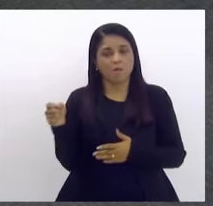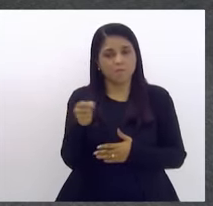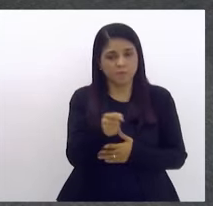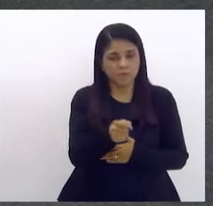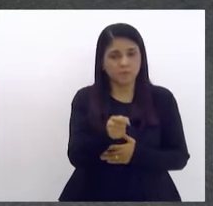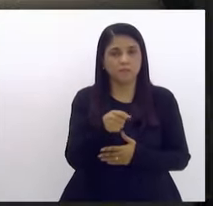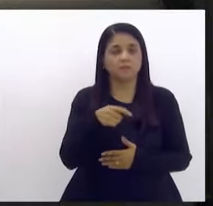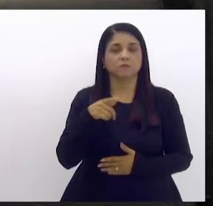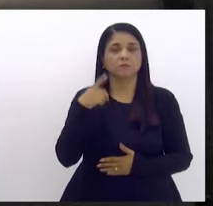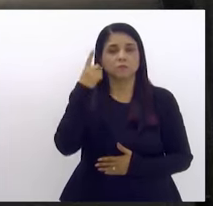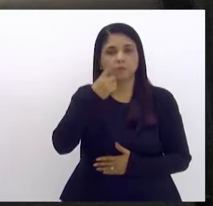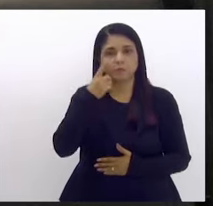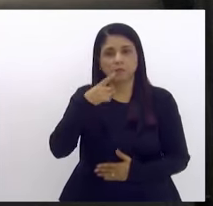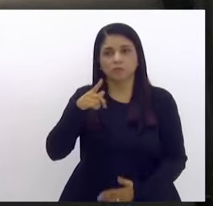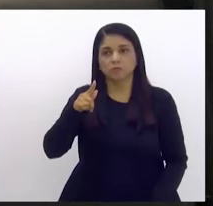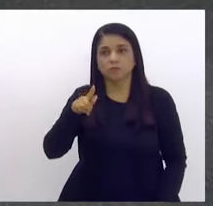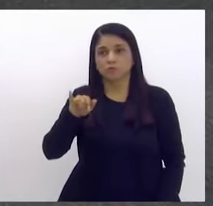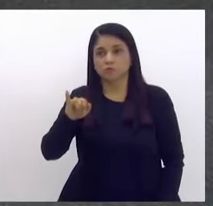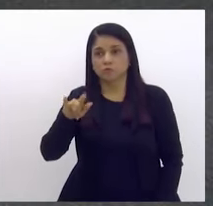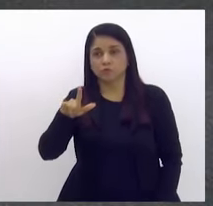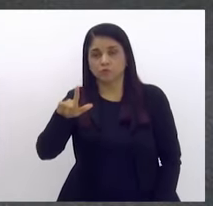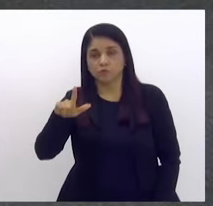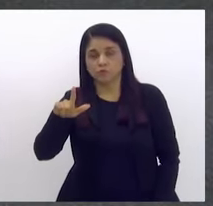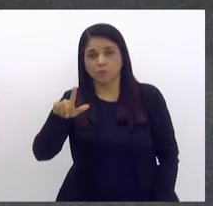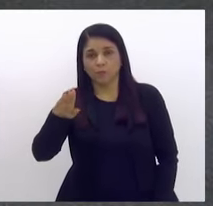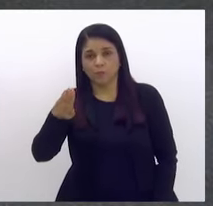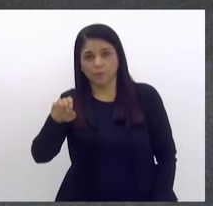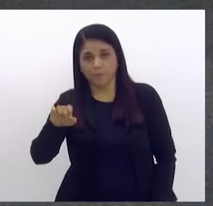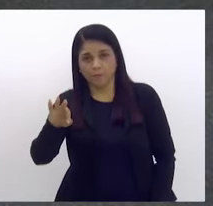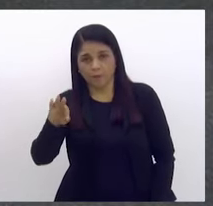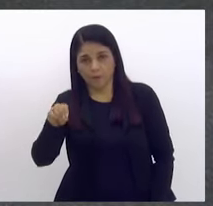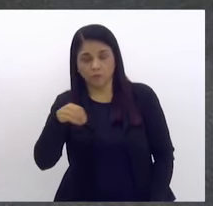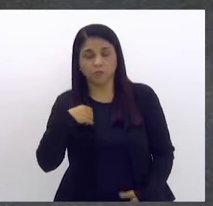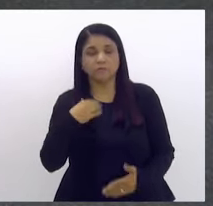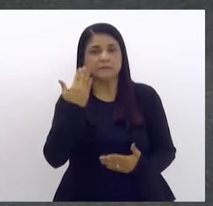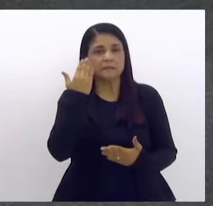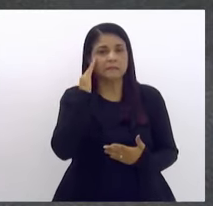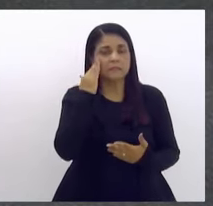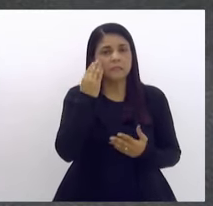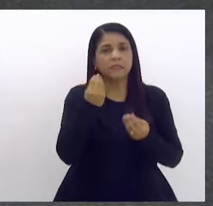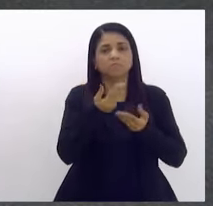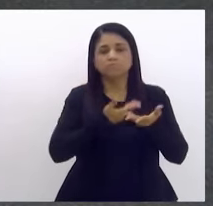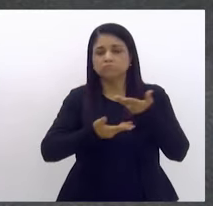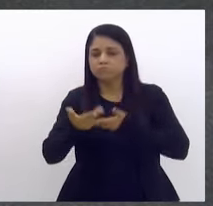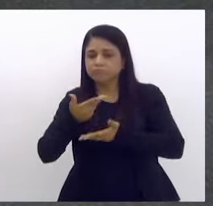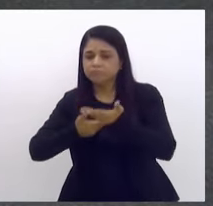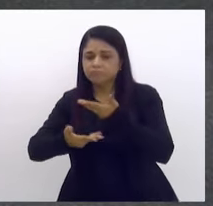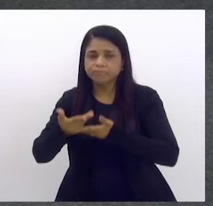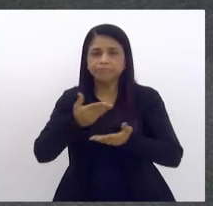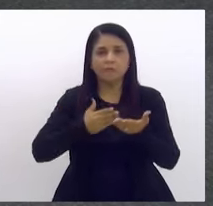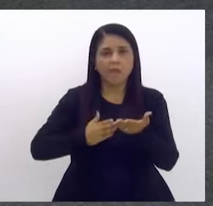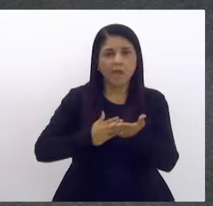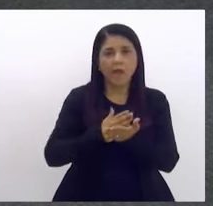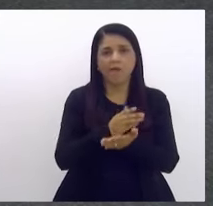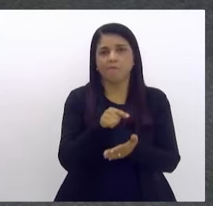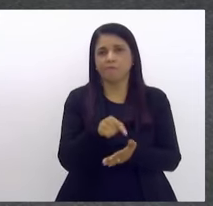deputado Gilberto Palmares, para que a gente possa fortalecer aqui um entendimento e aprovar,